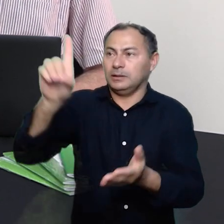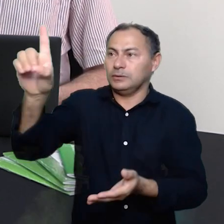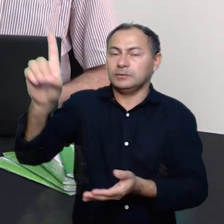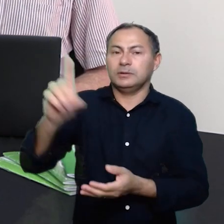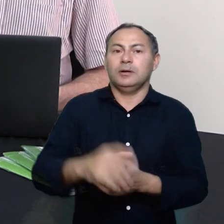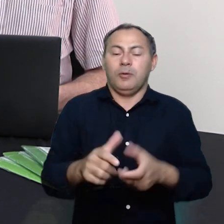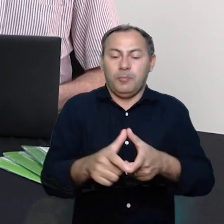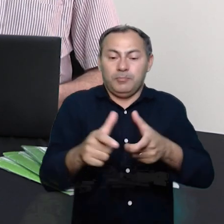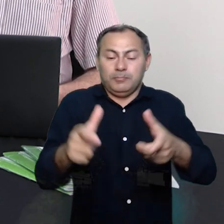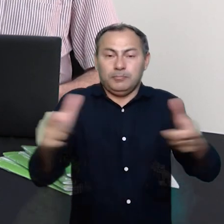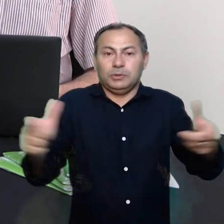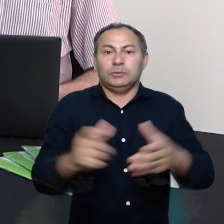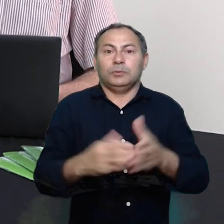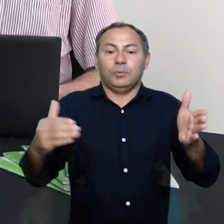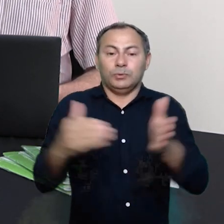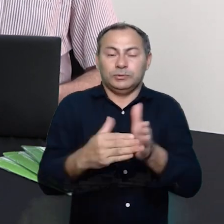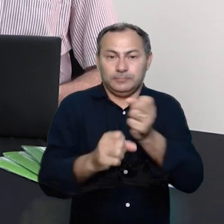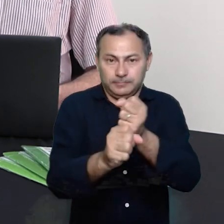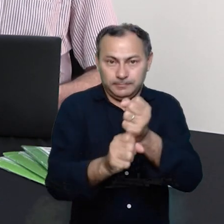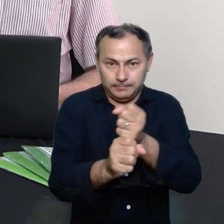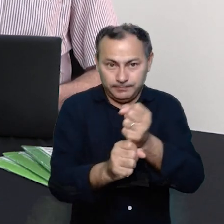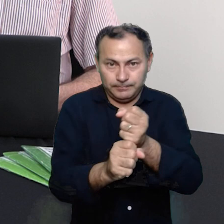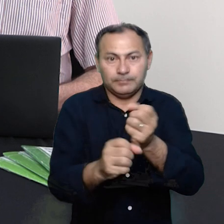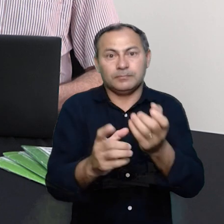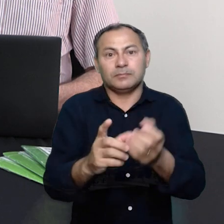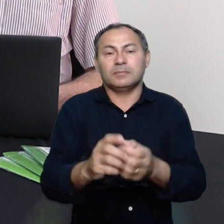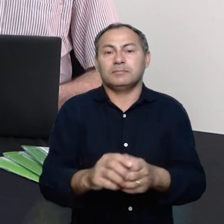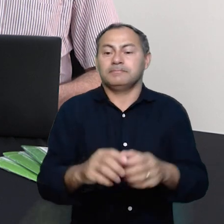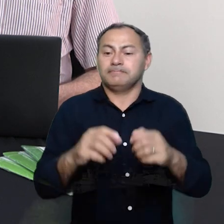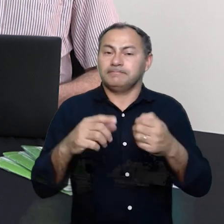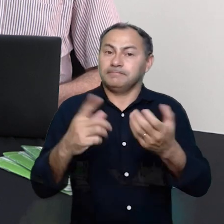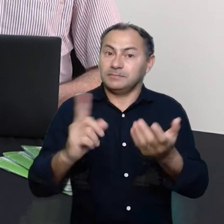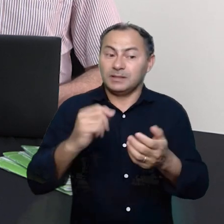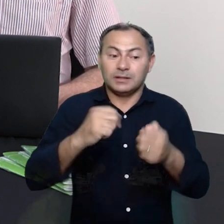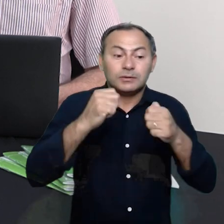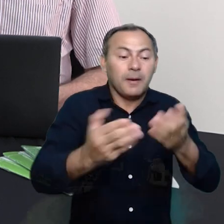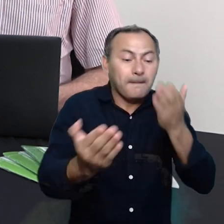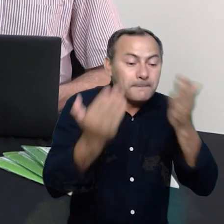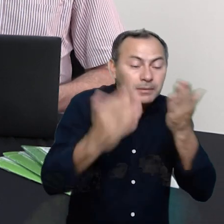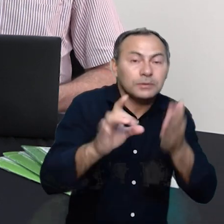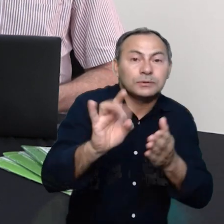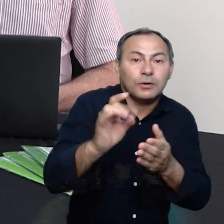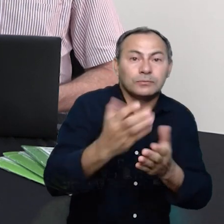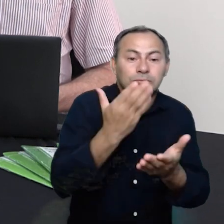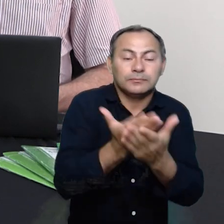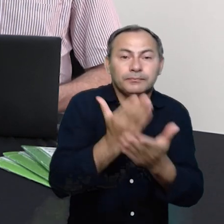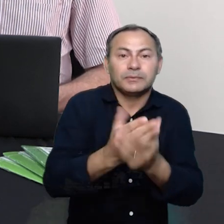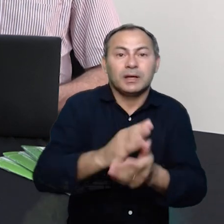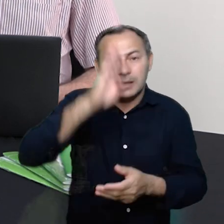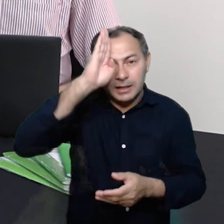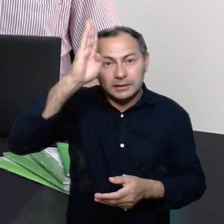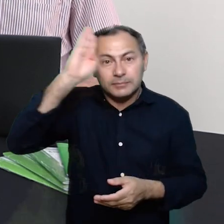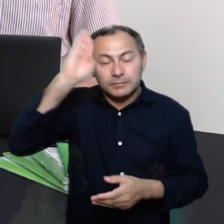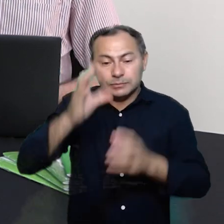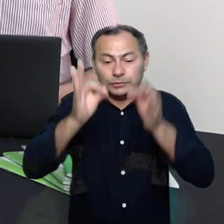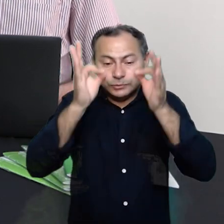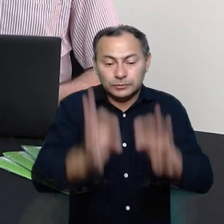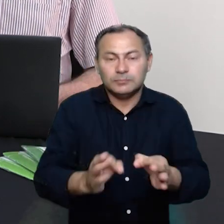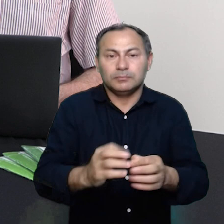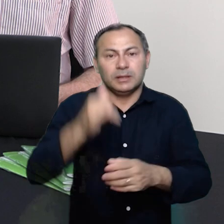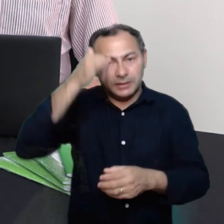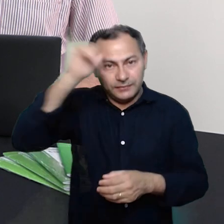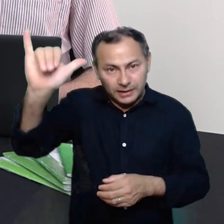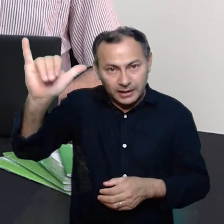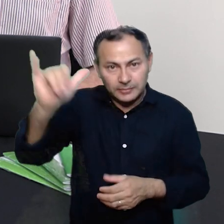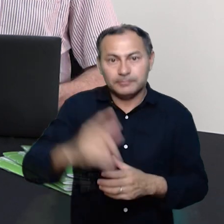Deus, ele aumentou muito nos últimos anos e não deve se basear somente no estudo acadêmico, justamente para